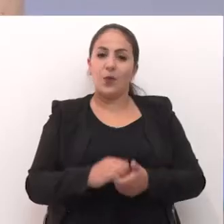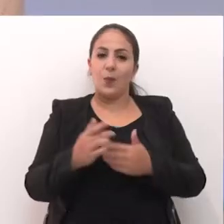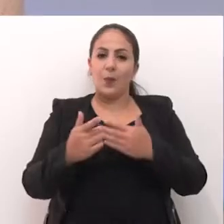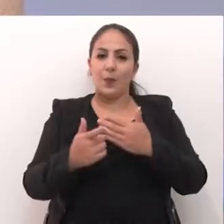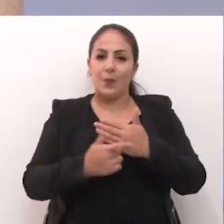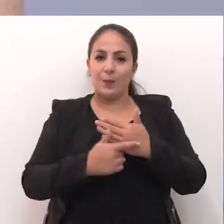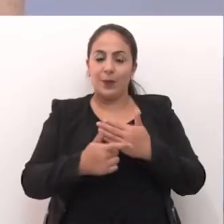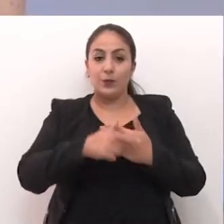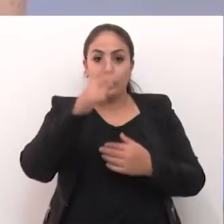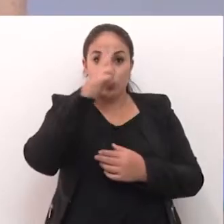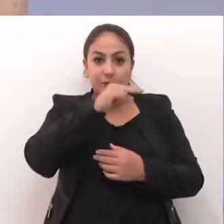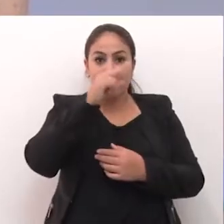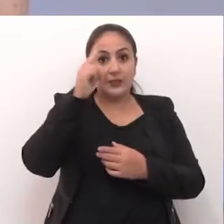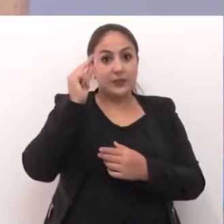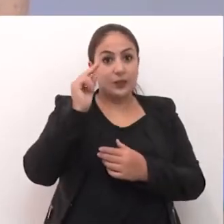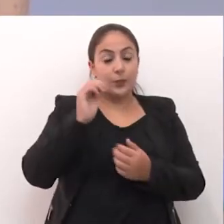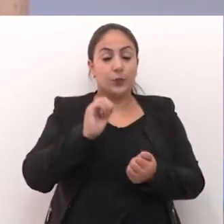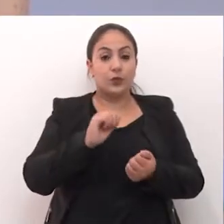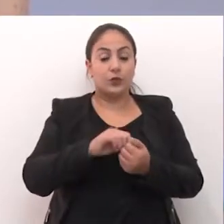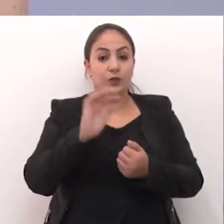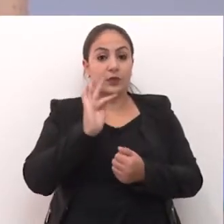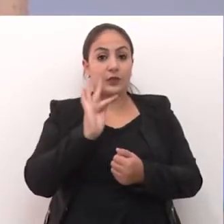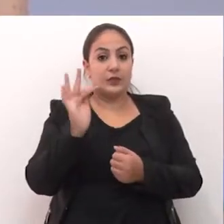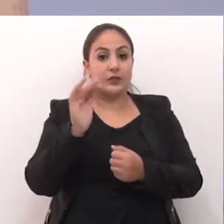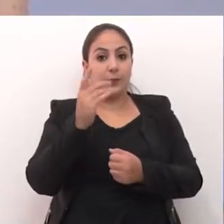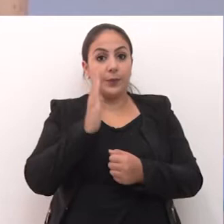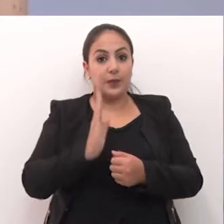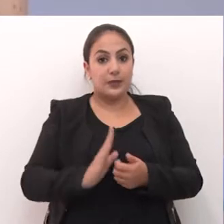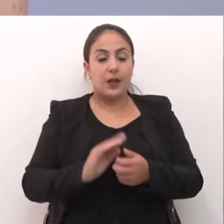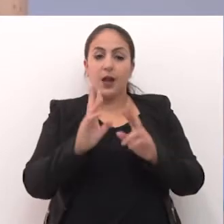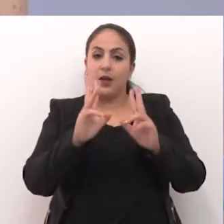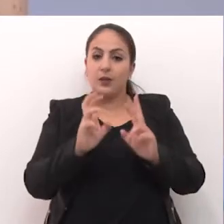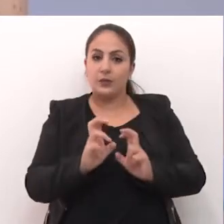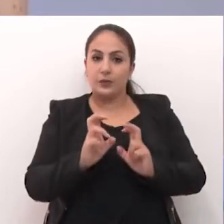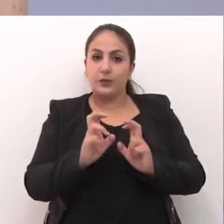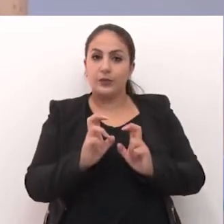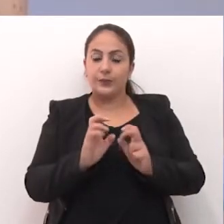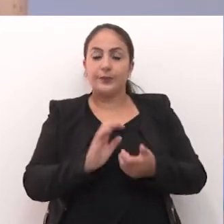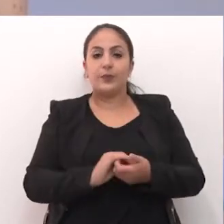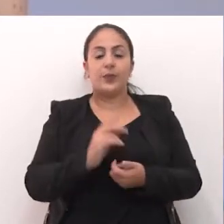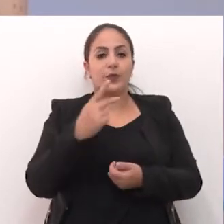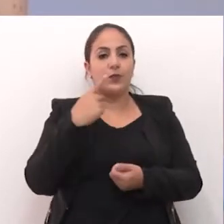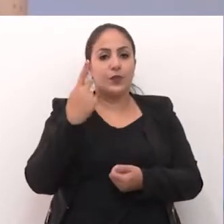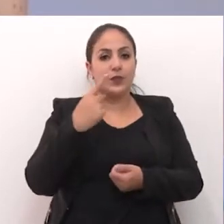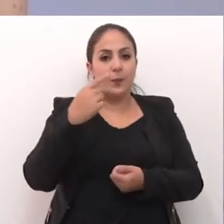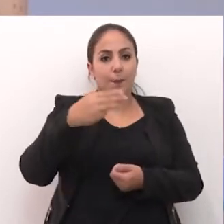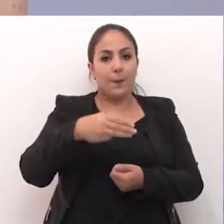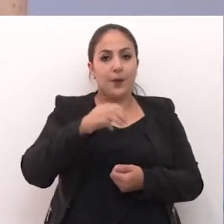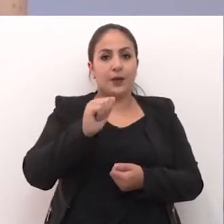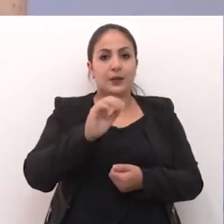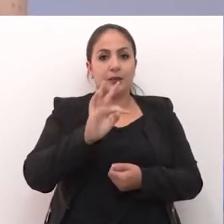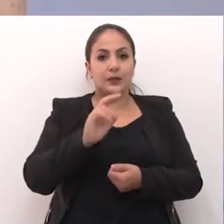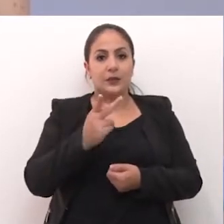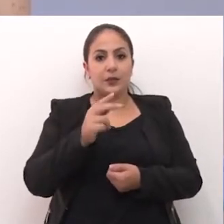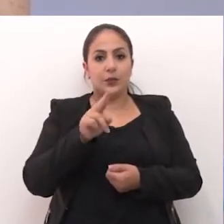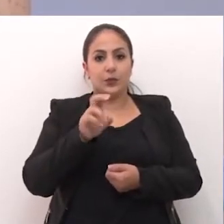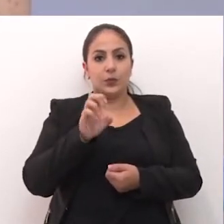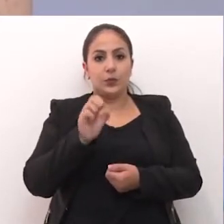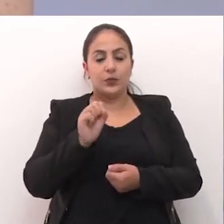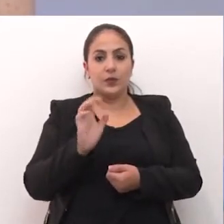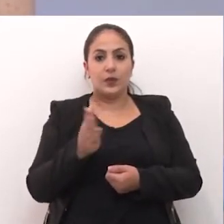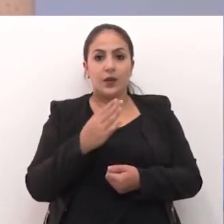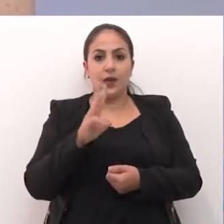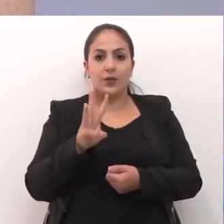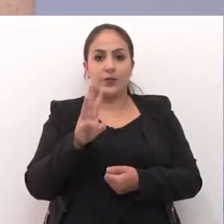O papel dos municípios diante da Federação Brasileira foi o assunto do grande expediente do vereador Matheus Wesp na